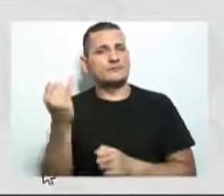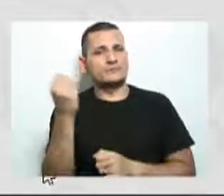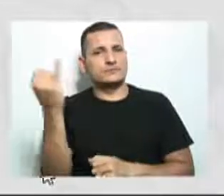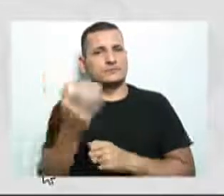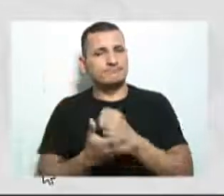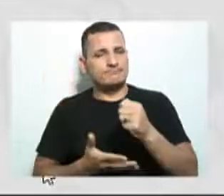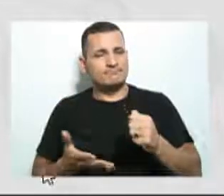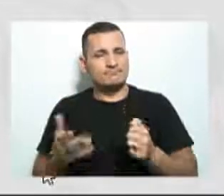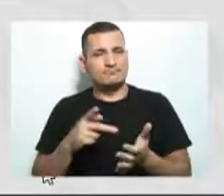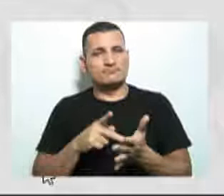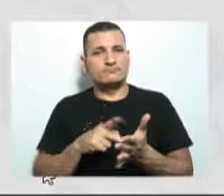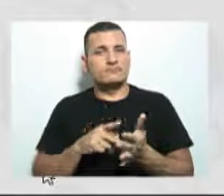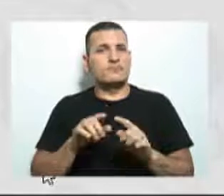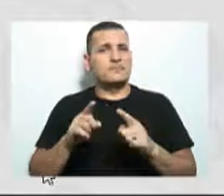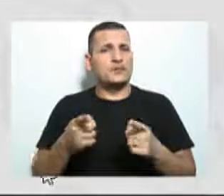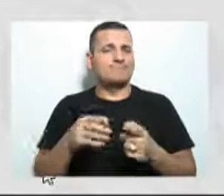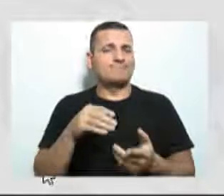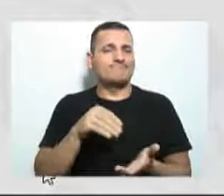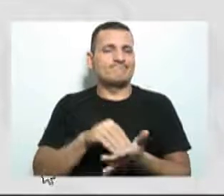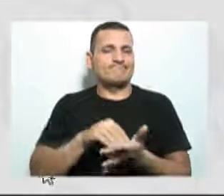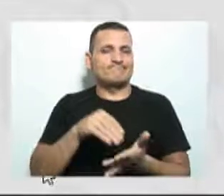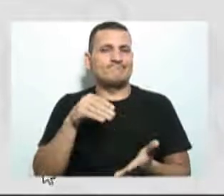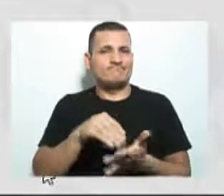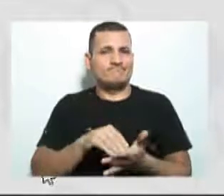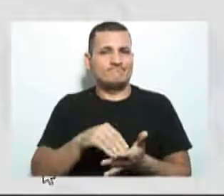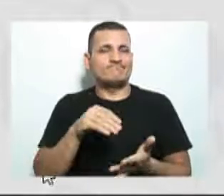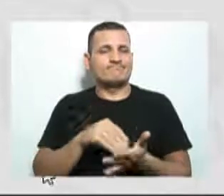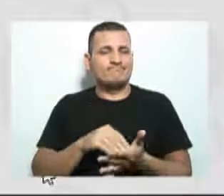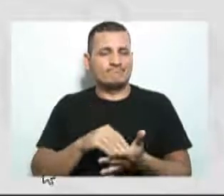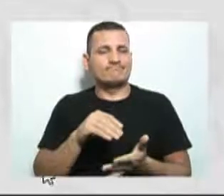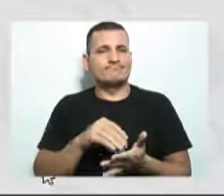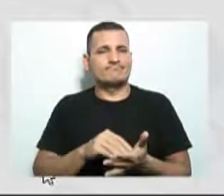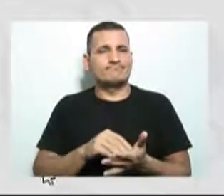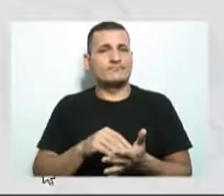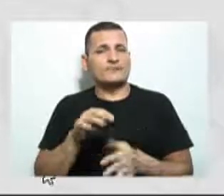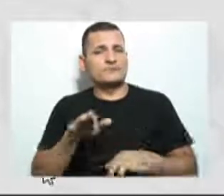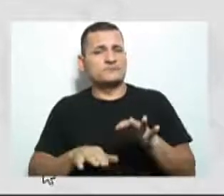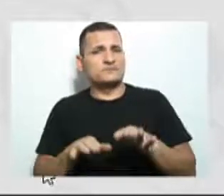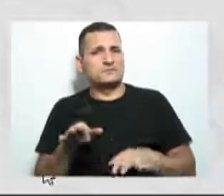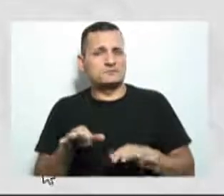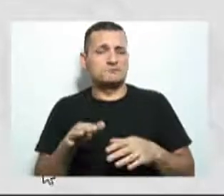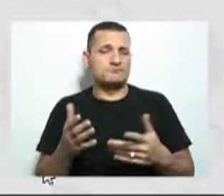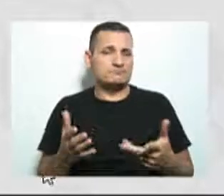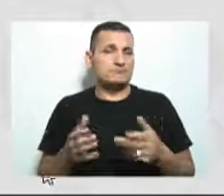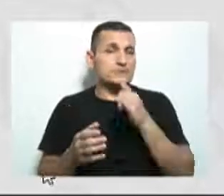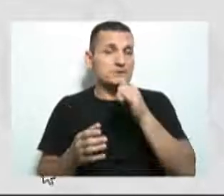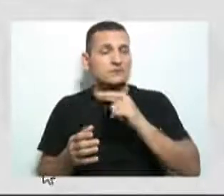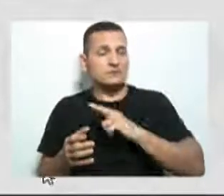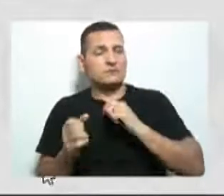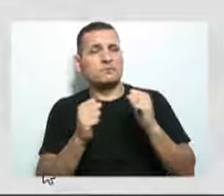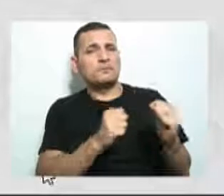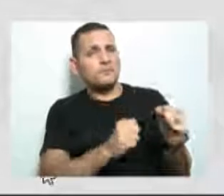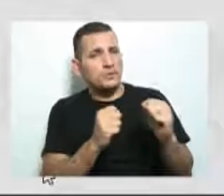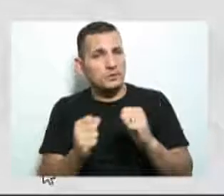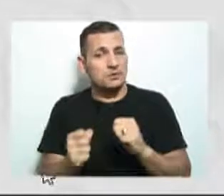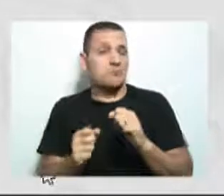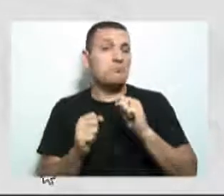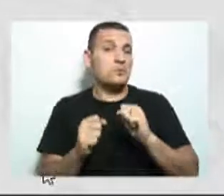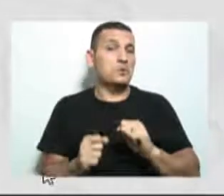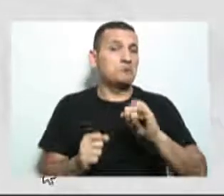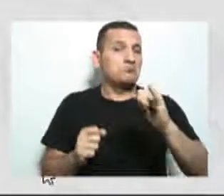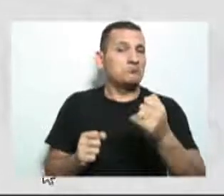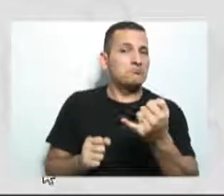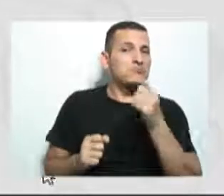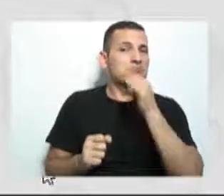Porém, é algo escasso e unilateral. Quem tem o poder pode se beneficiar dele. Quem